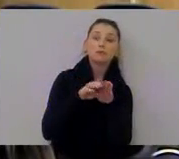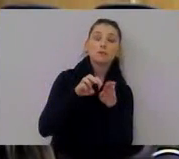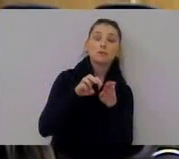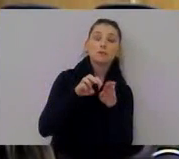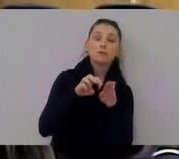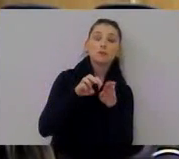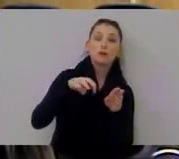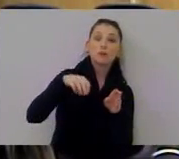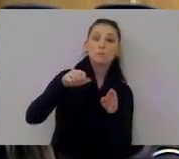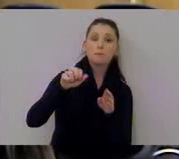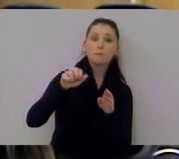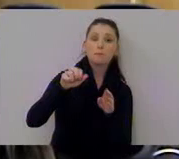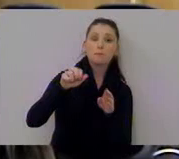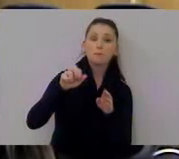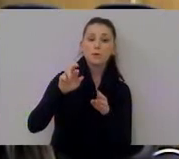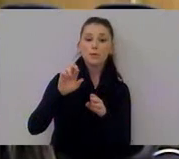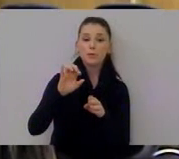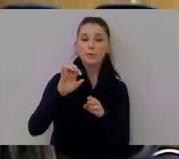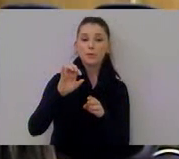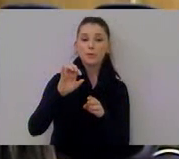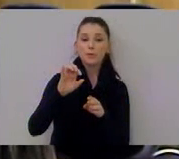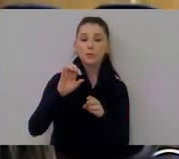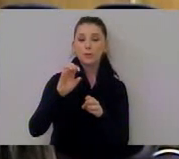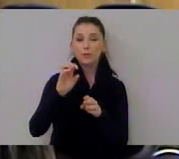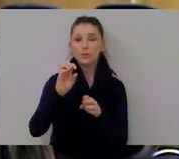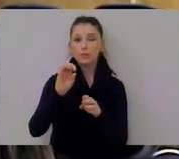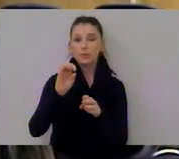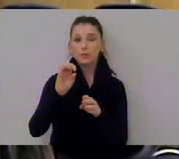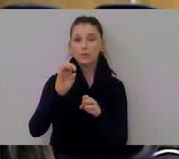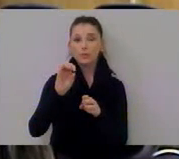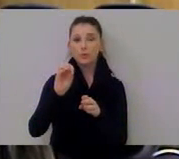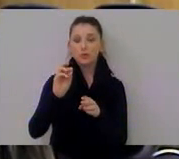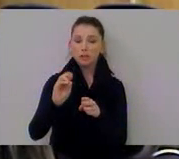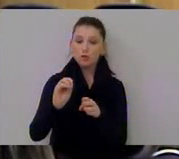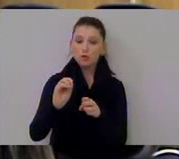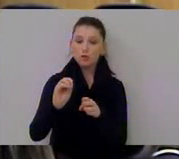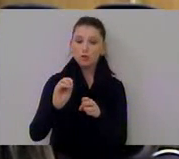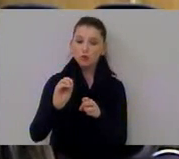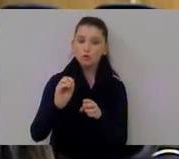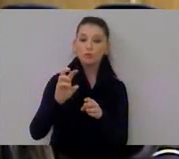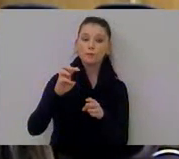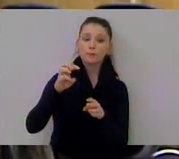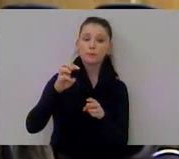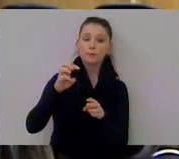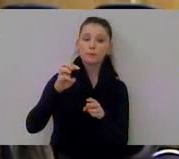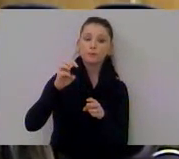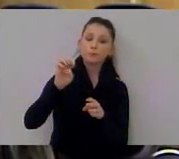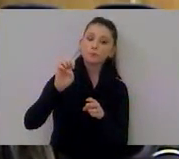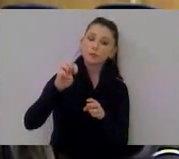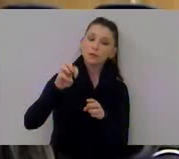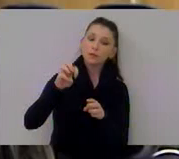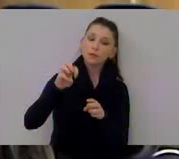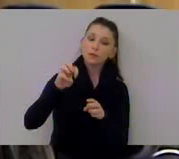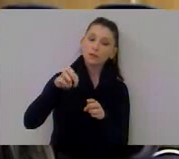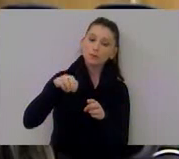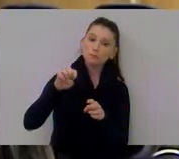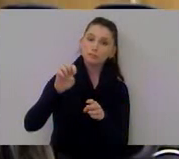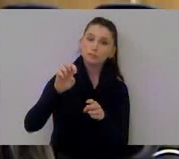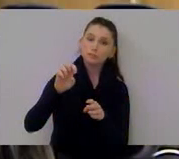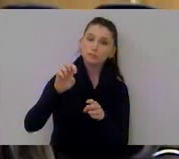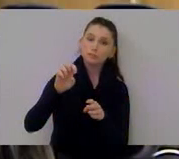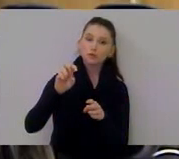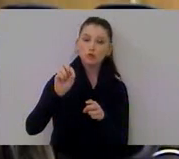Emerson. Pois bem, e aí a gente fizemos várias